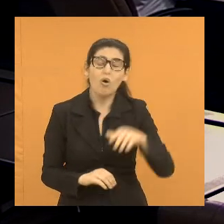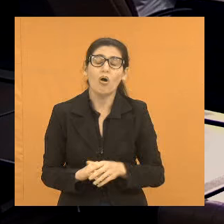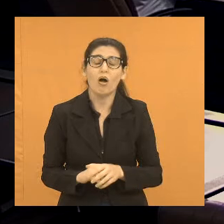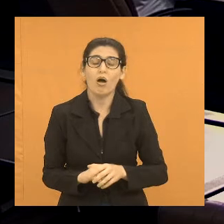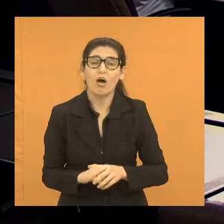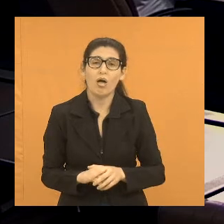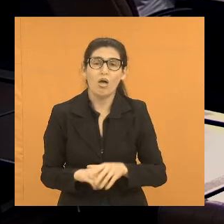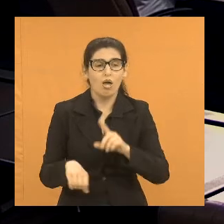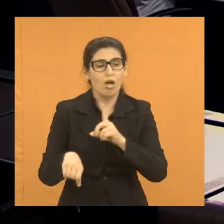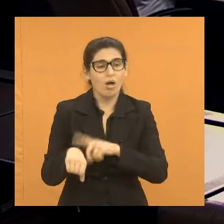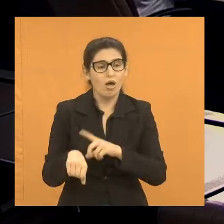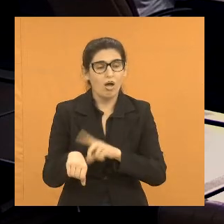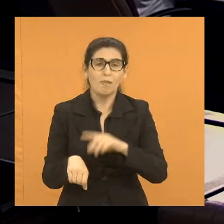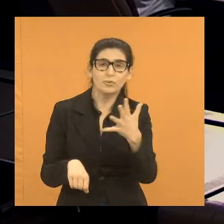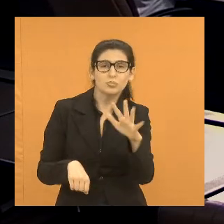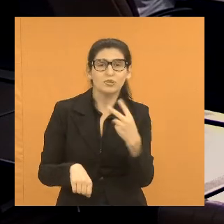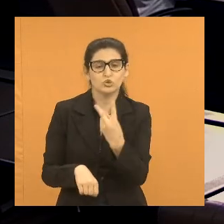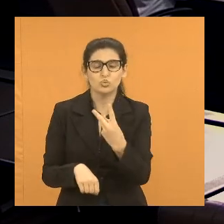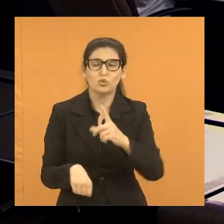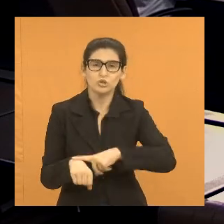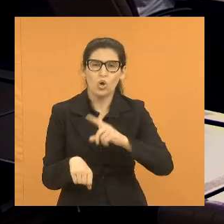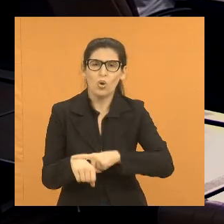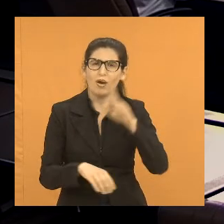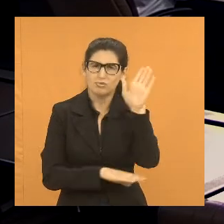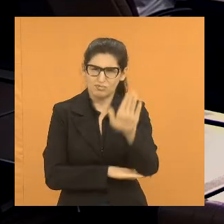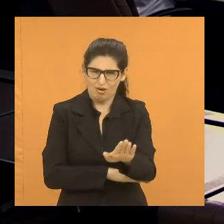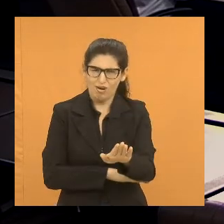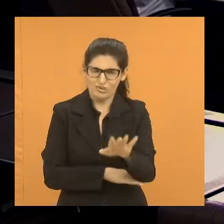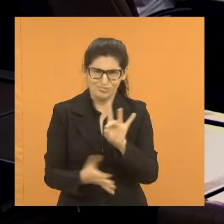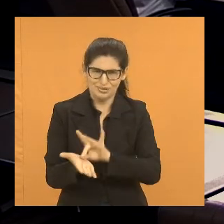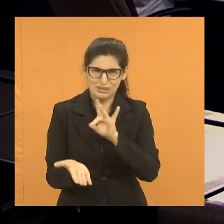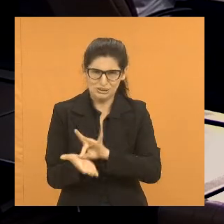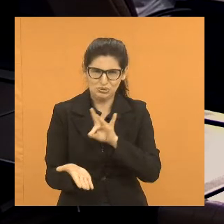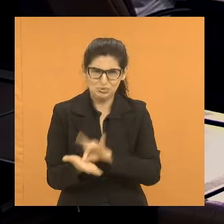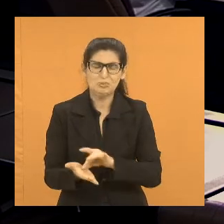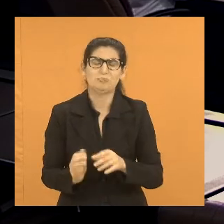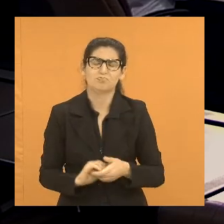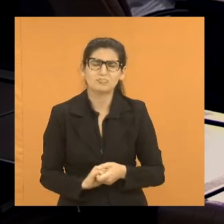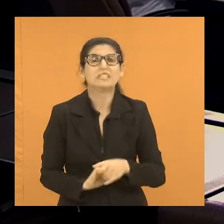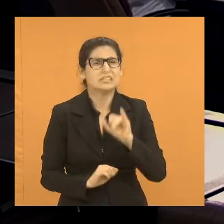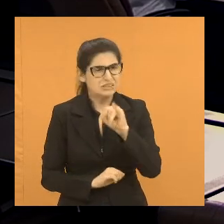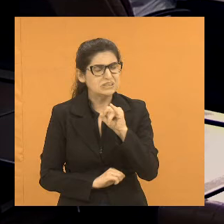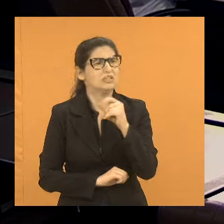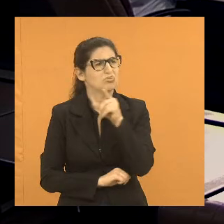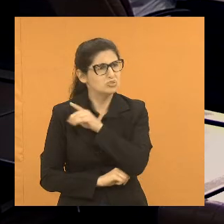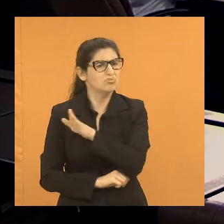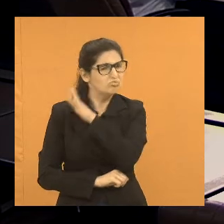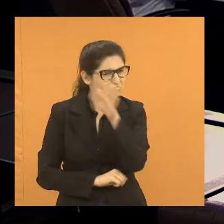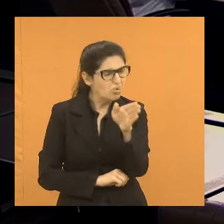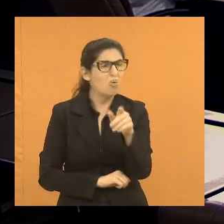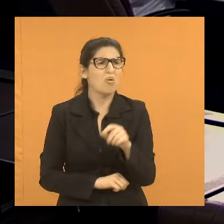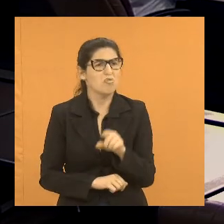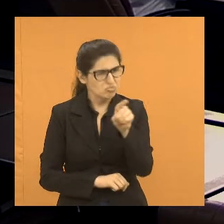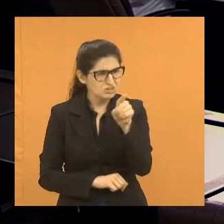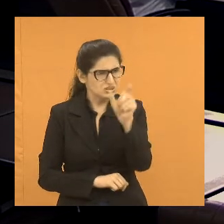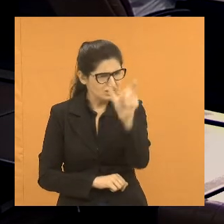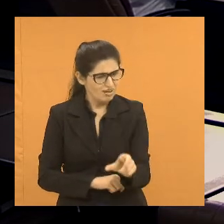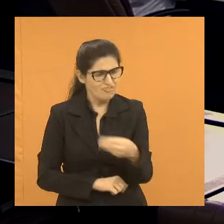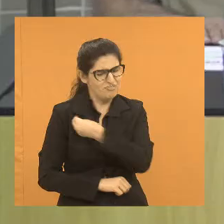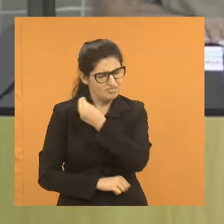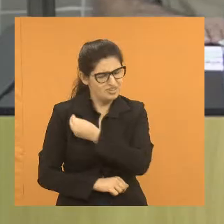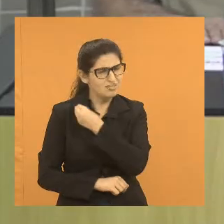das 14 horas, não foi? Fiquei sabendo que o senhor estava lá. E o